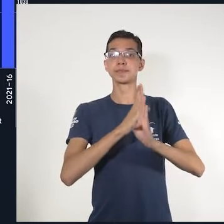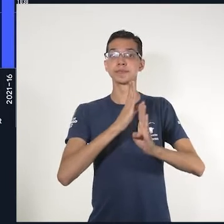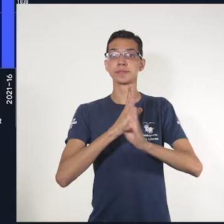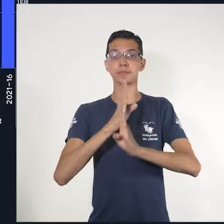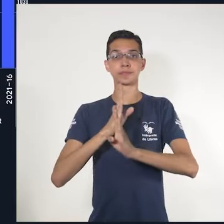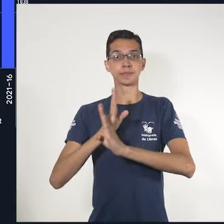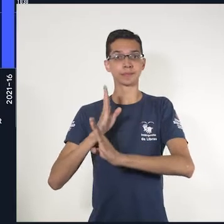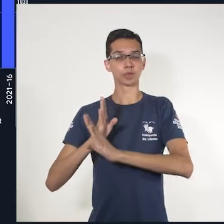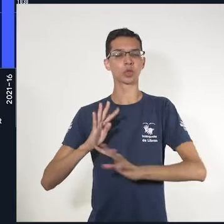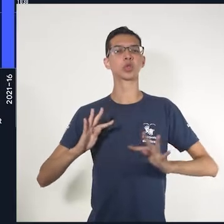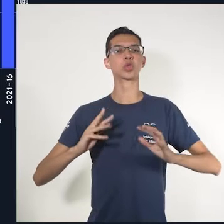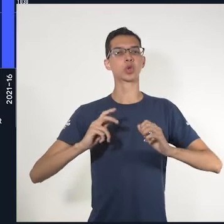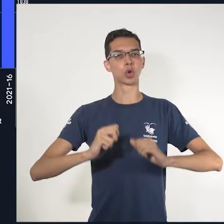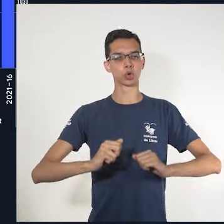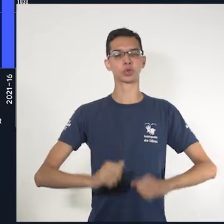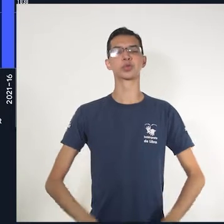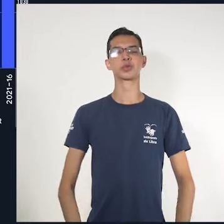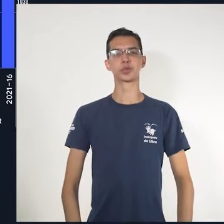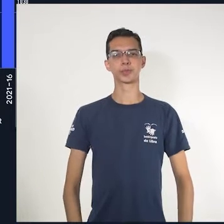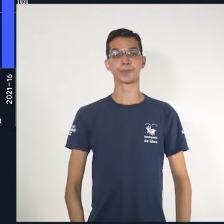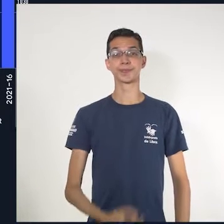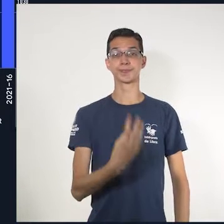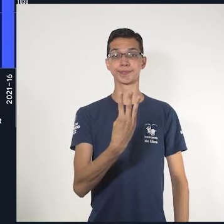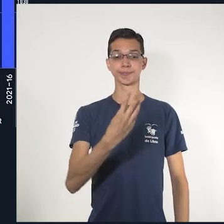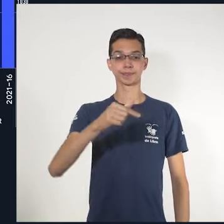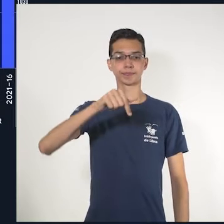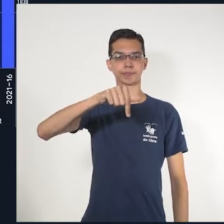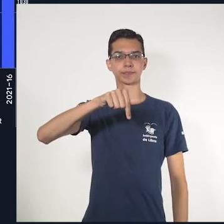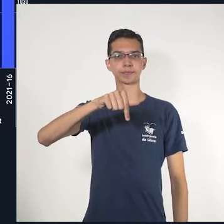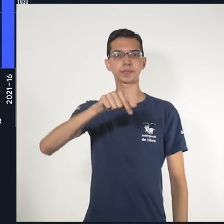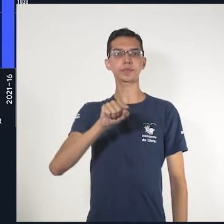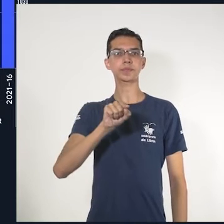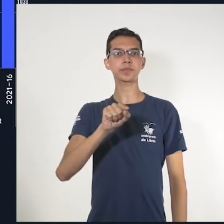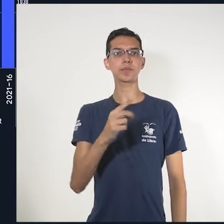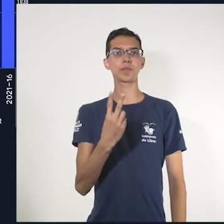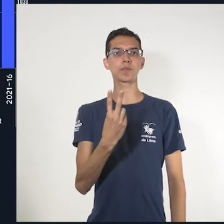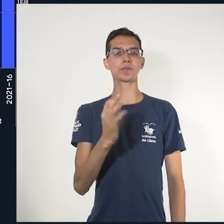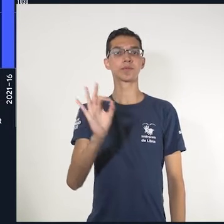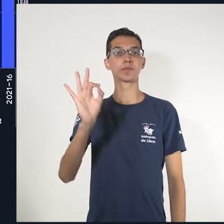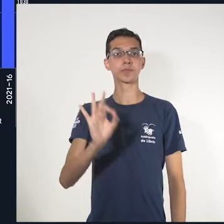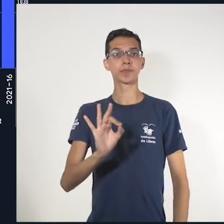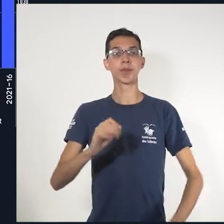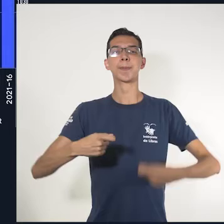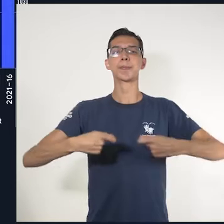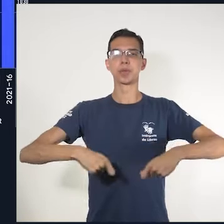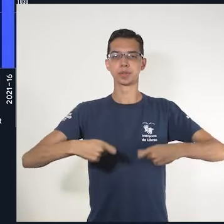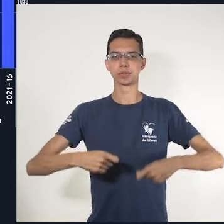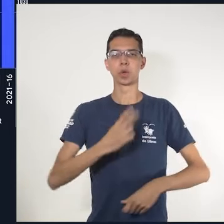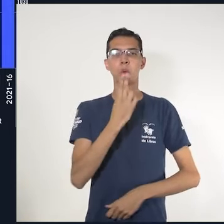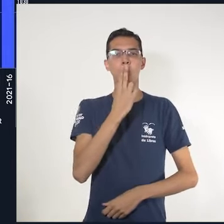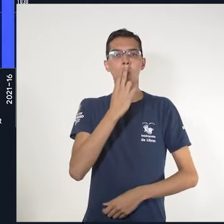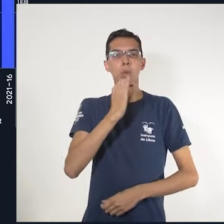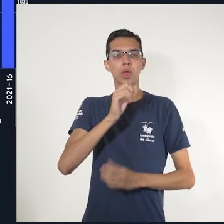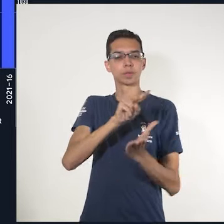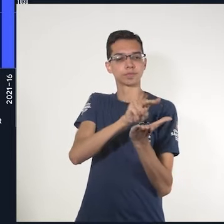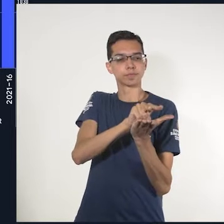todos eles confirmados, 37,2% necessitaram de uma internação de UTI e